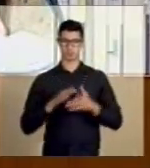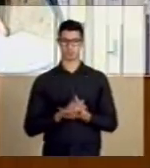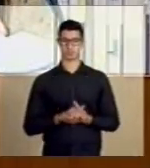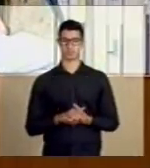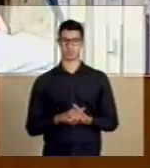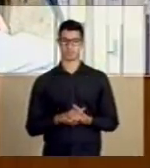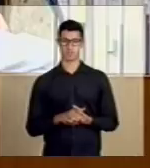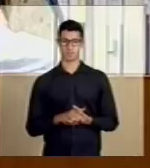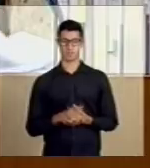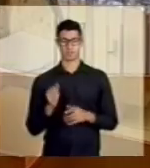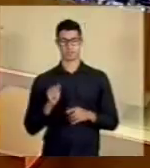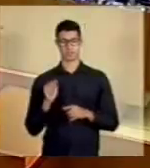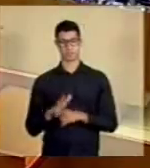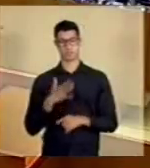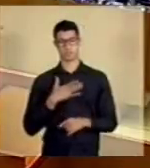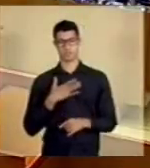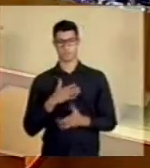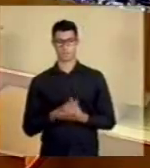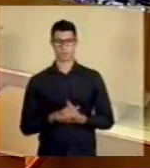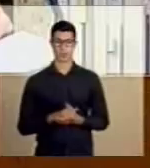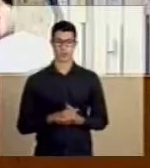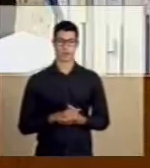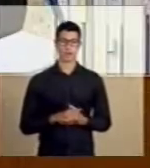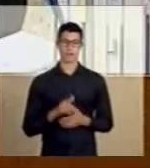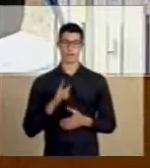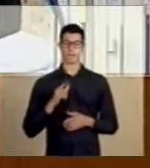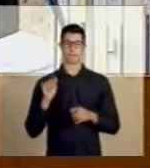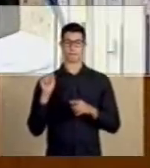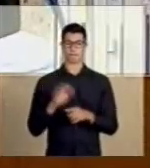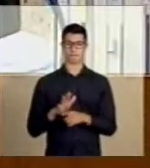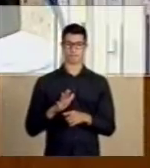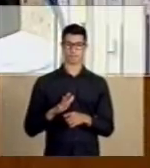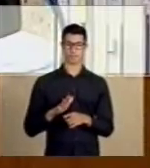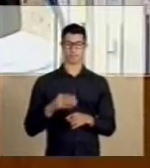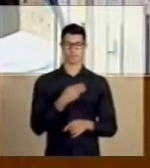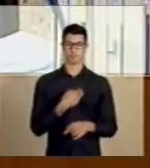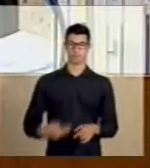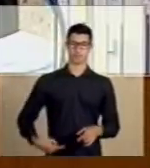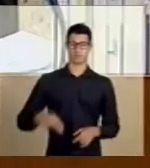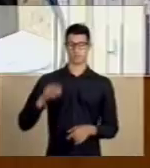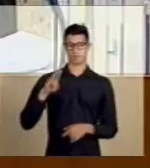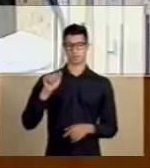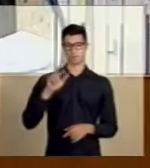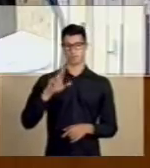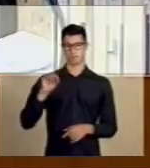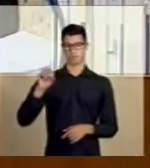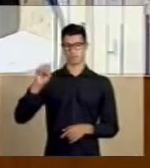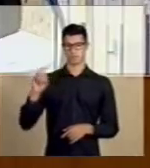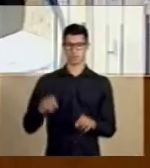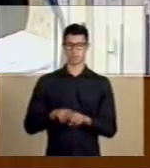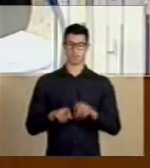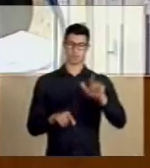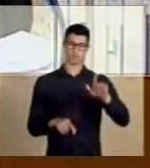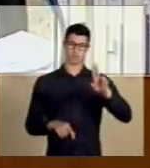só para registrar meu impedimento, por gentileza. Estão impedidos de atuar o ministro Roberto Barroso e o ministro Luiz